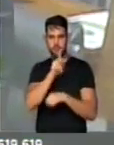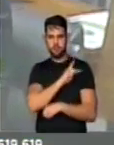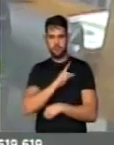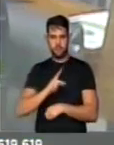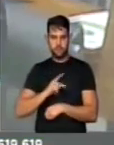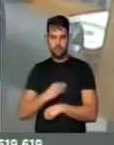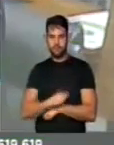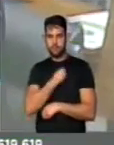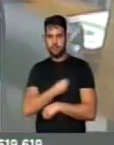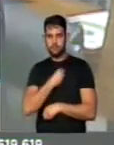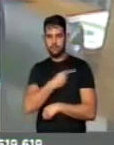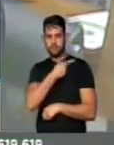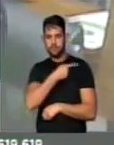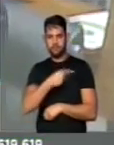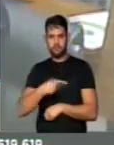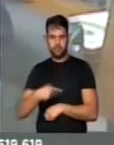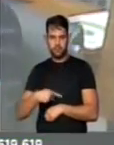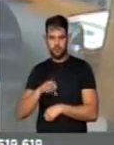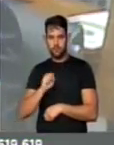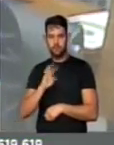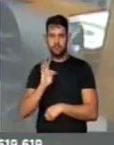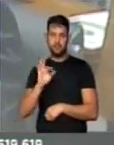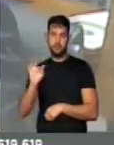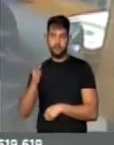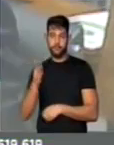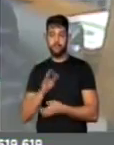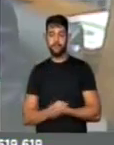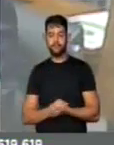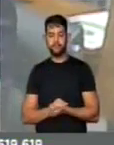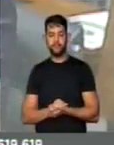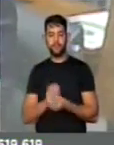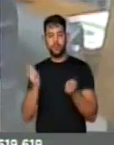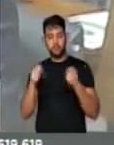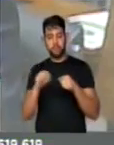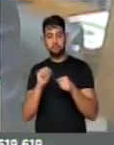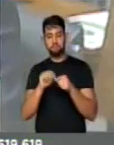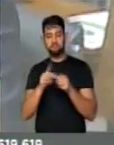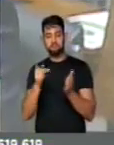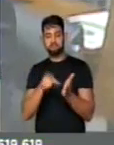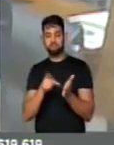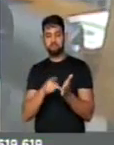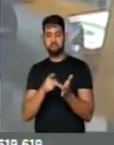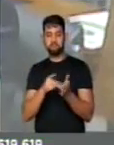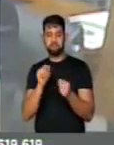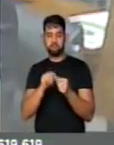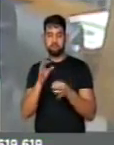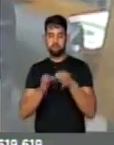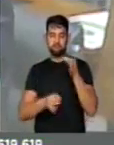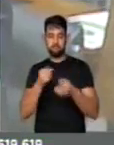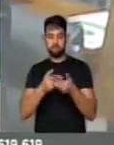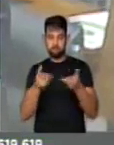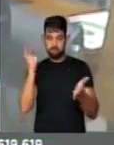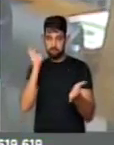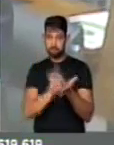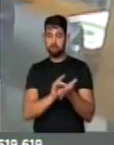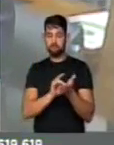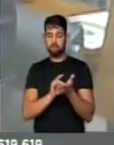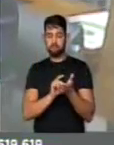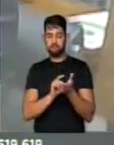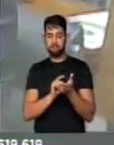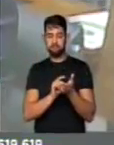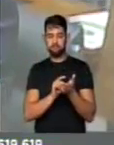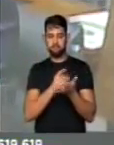presidido inclusive pelo presidente do Supremo, possa efetivamente fazer justiça,